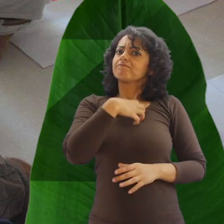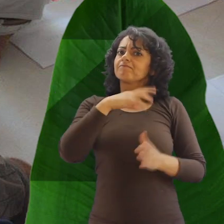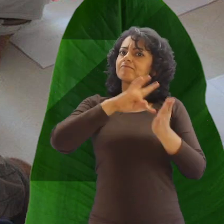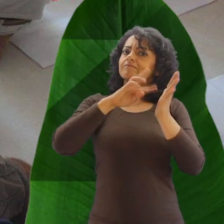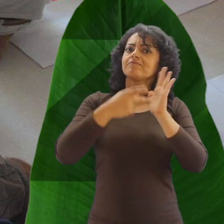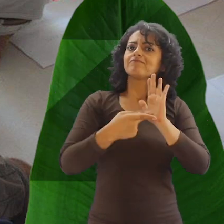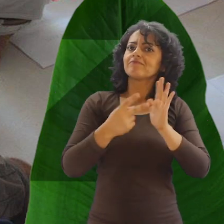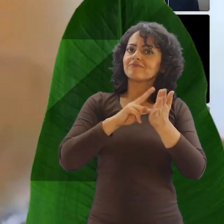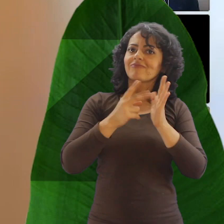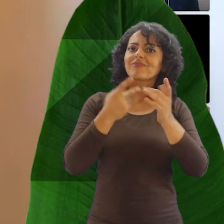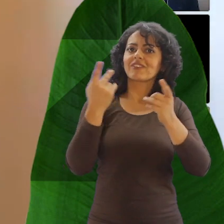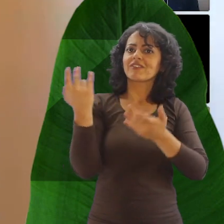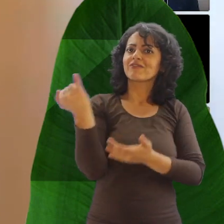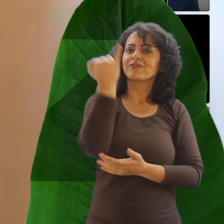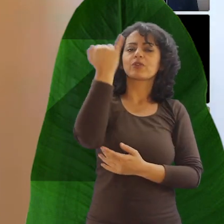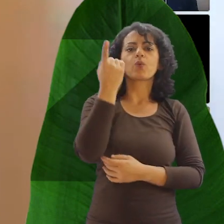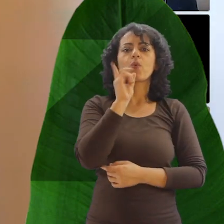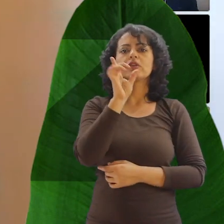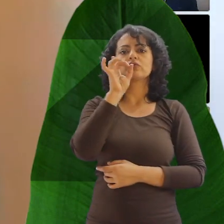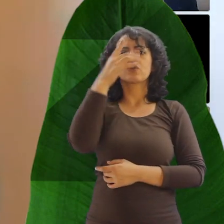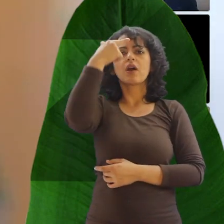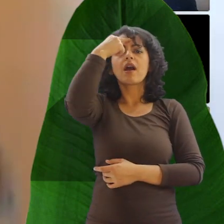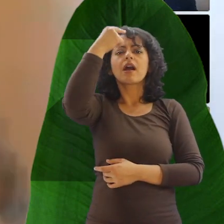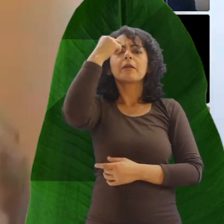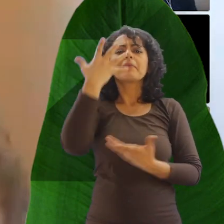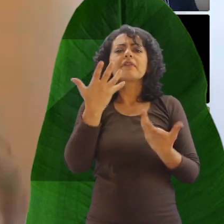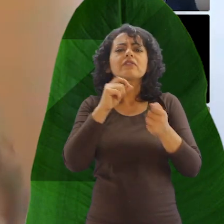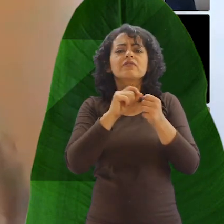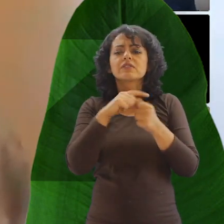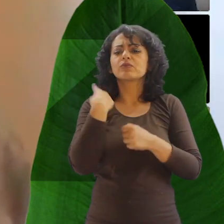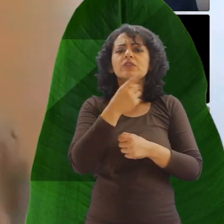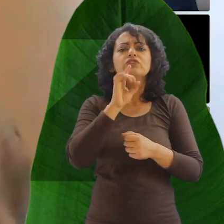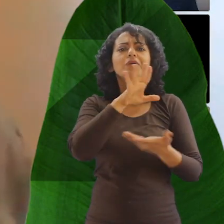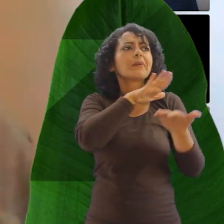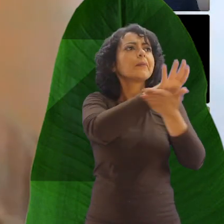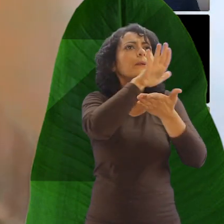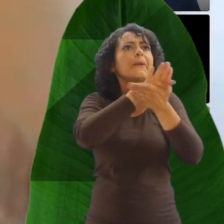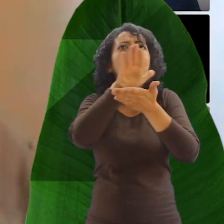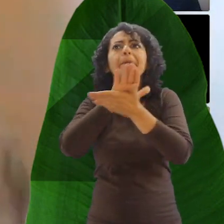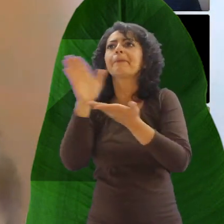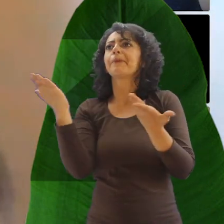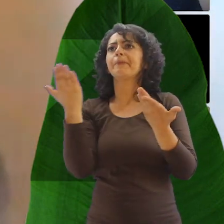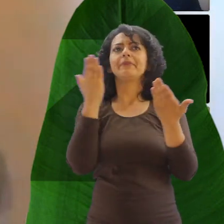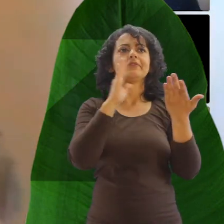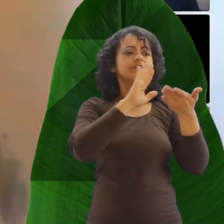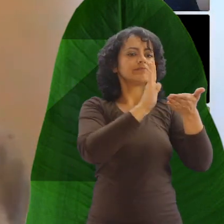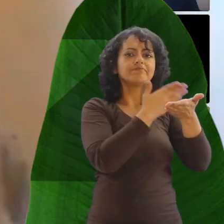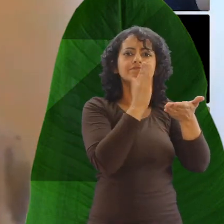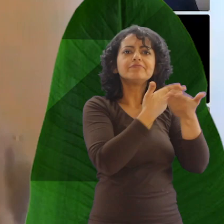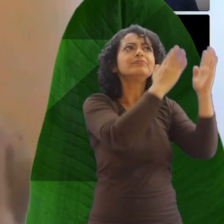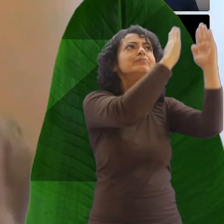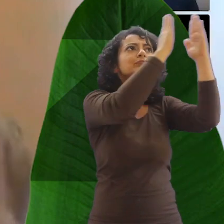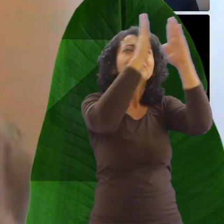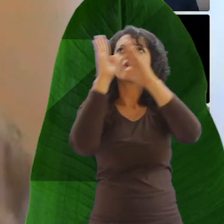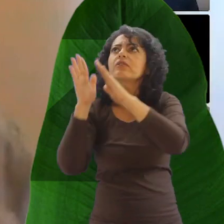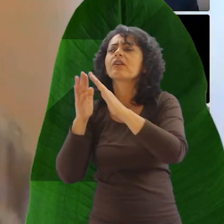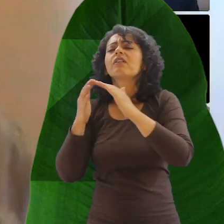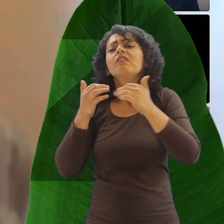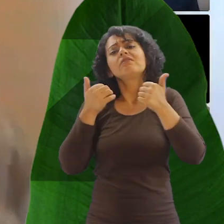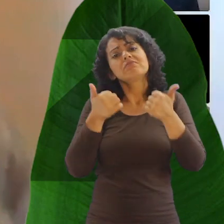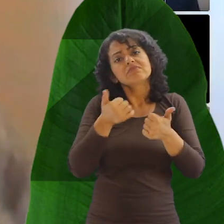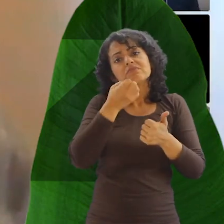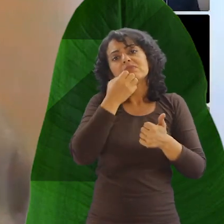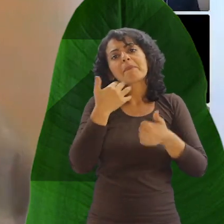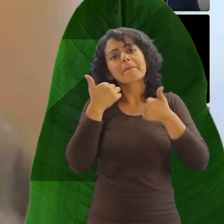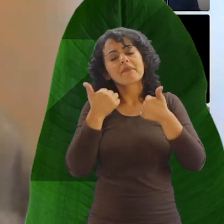para aquilo que a academia quer que a gente faça, né? Que é publicar, colocar na biblioteca. Tudo bem, né? Você